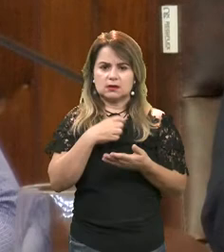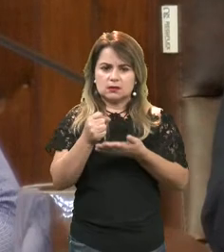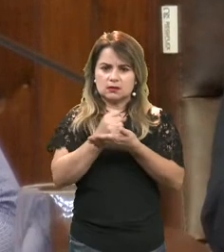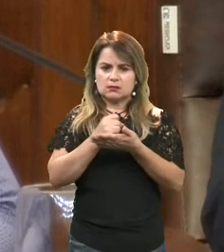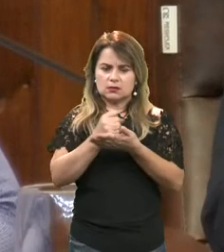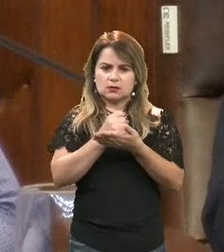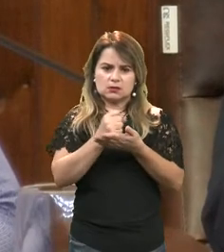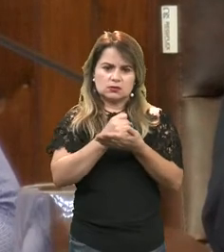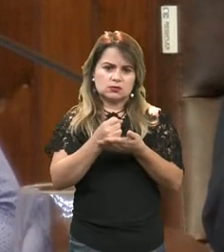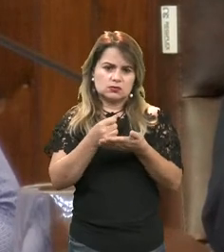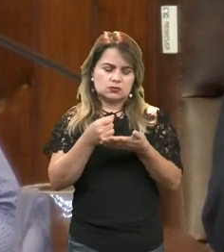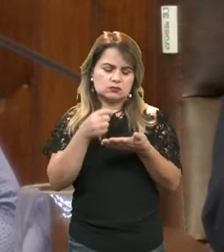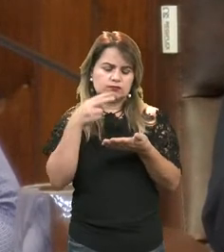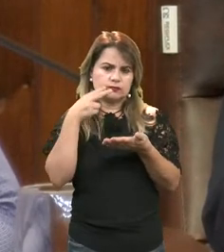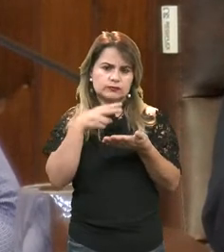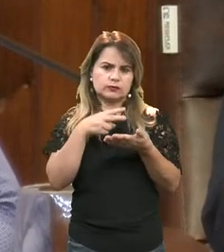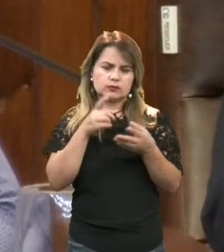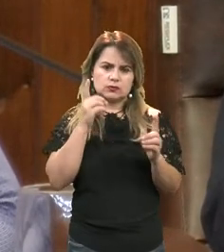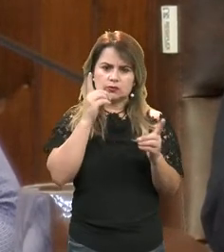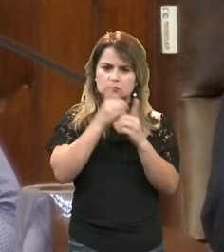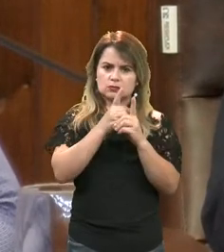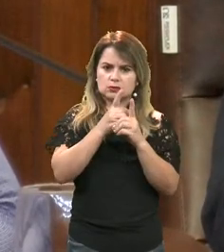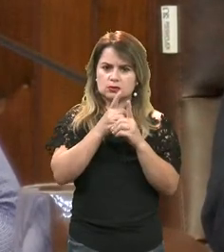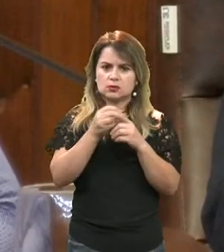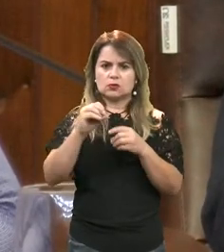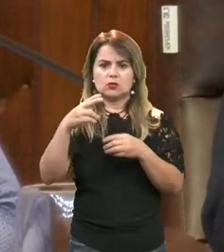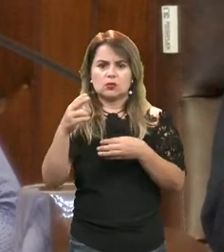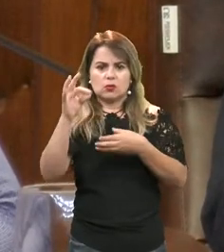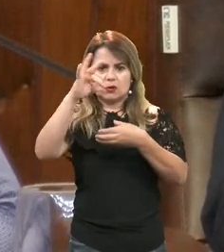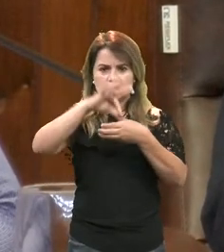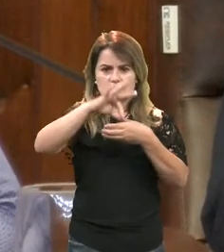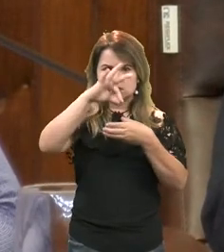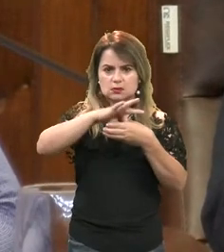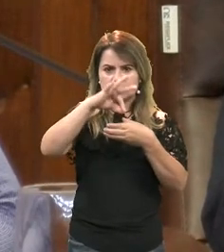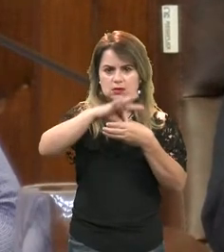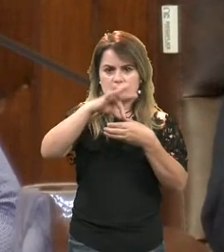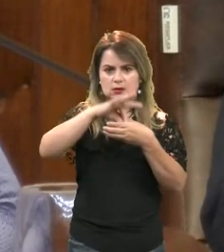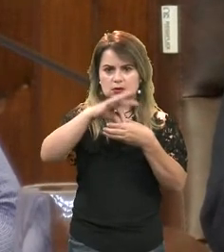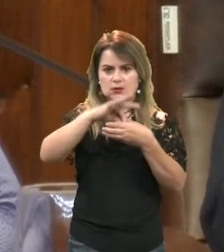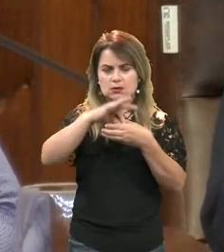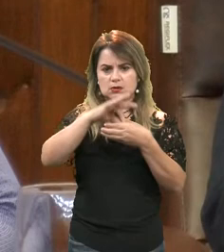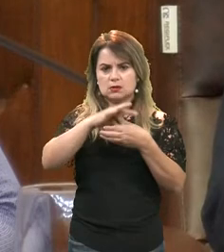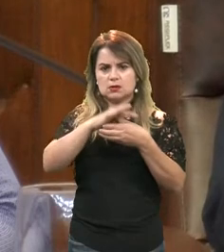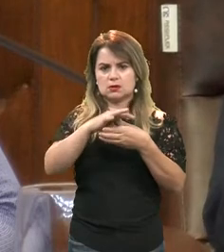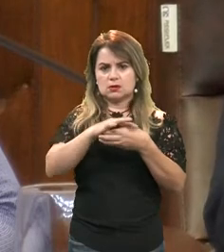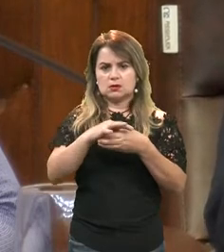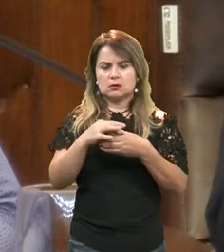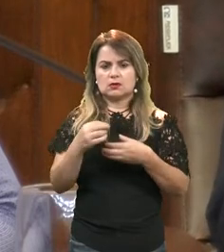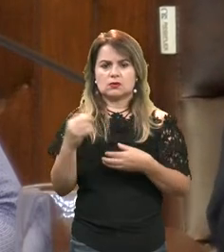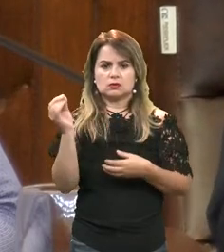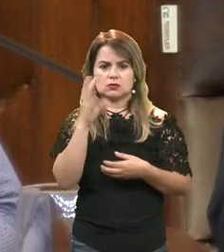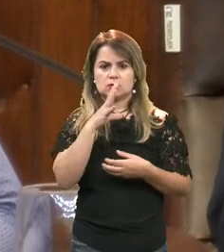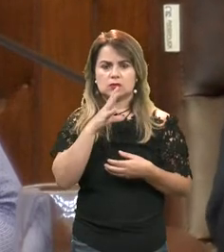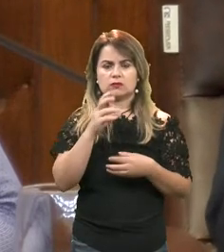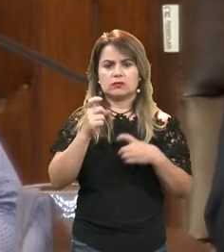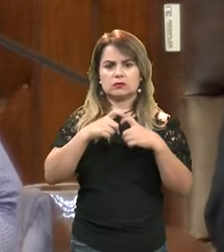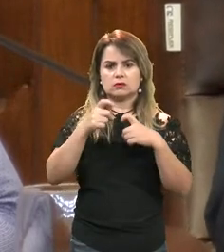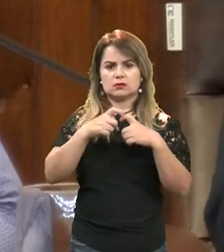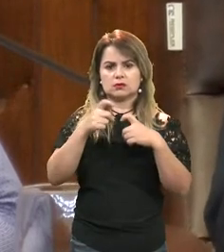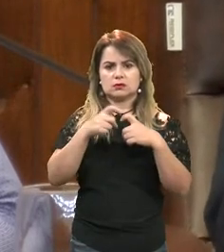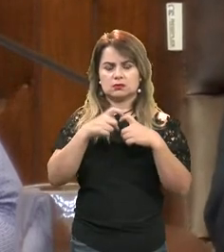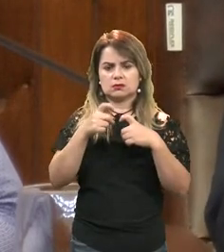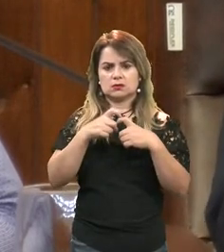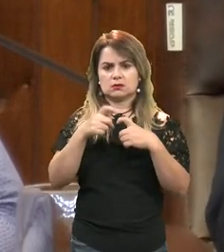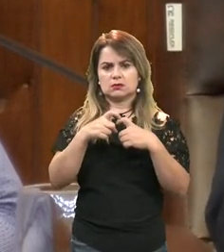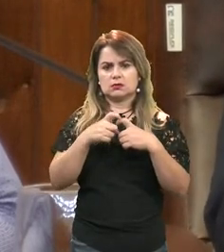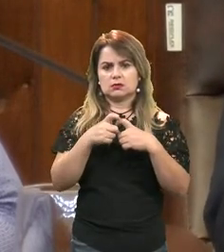LSD ou no chá de Santo Daime representam a chave para novos medicamentos no combate